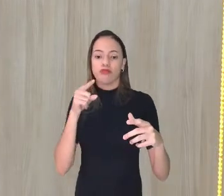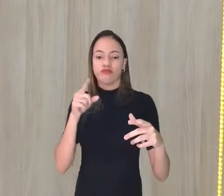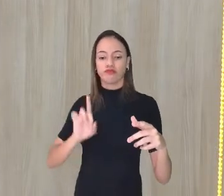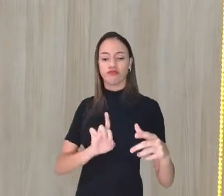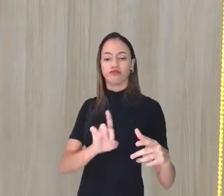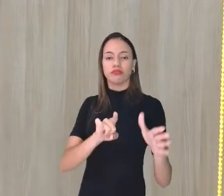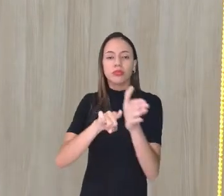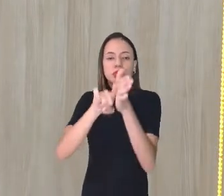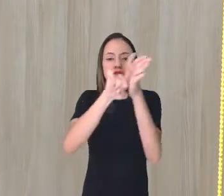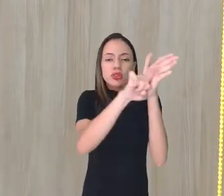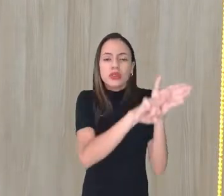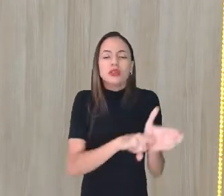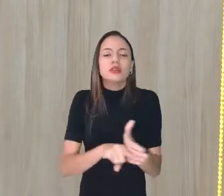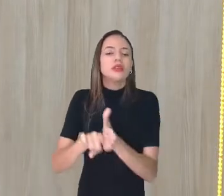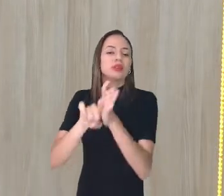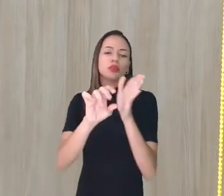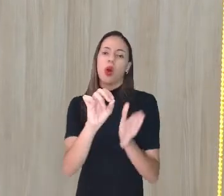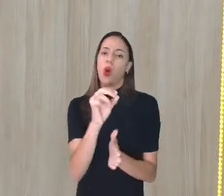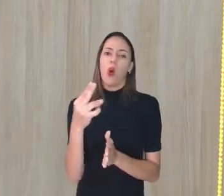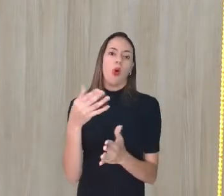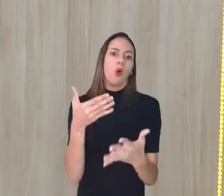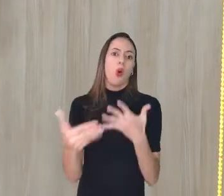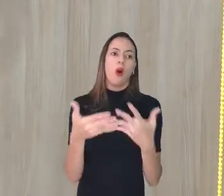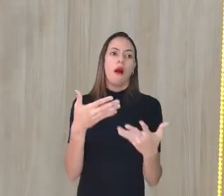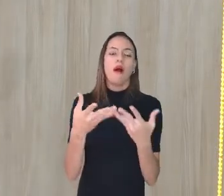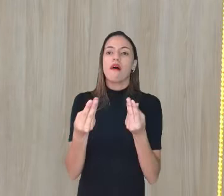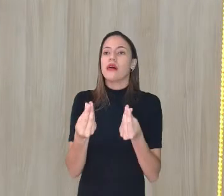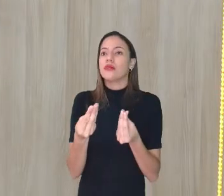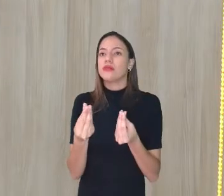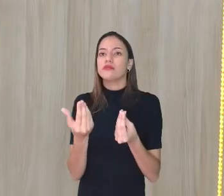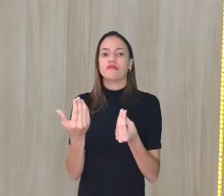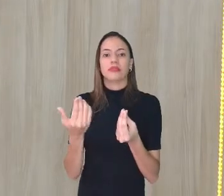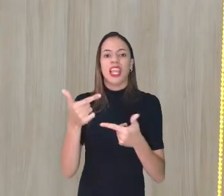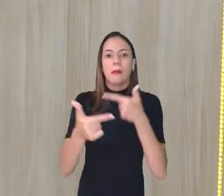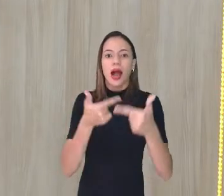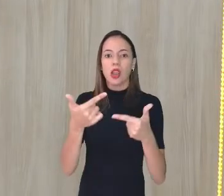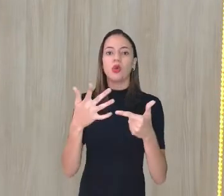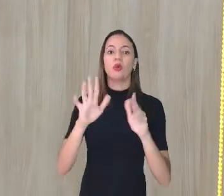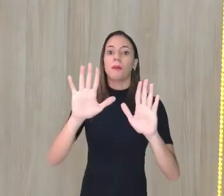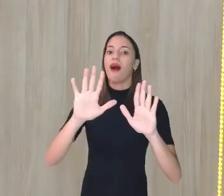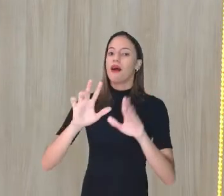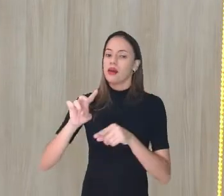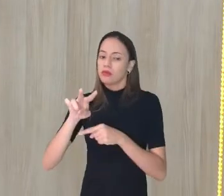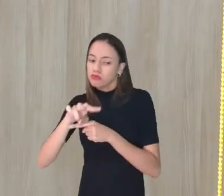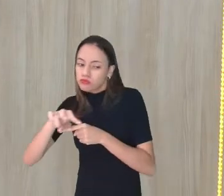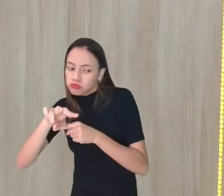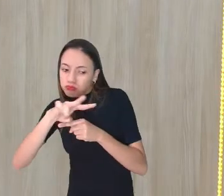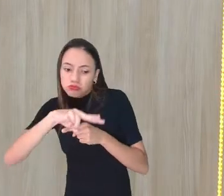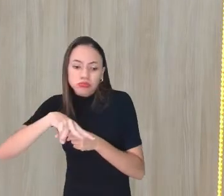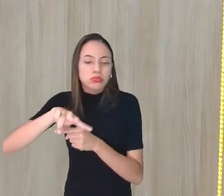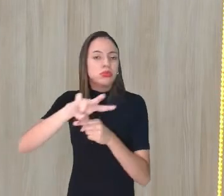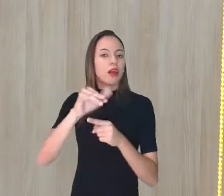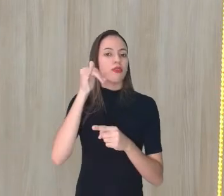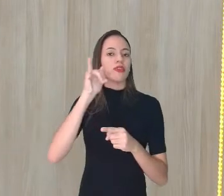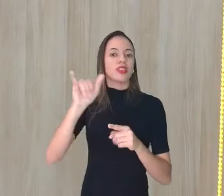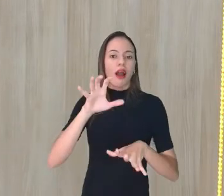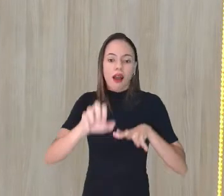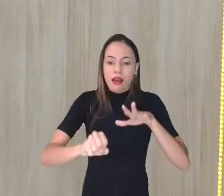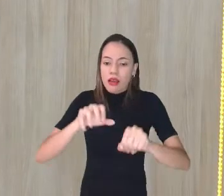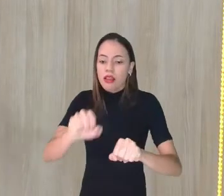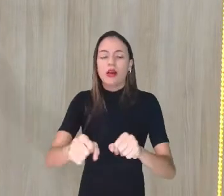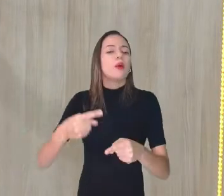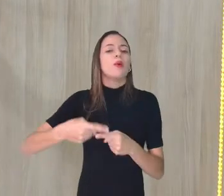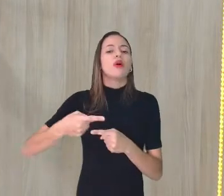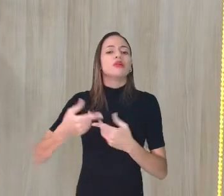pesquisa, né? Fazer alguma atividade que vai ser monitorada e tudo mais. A gente tem que fazer isso por